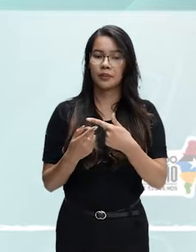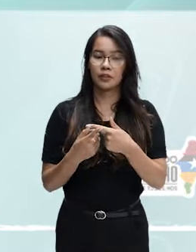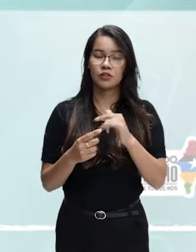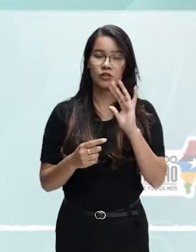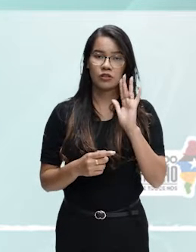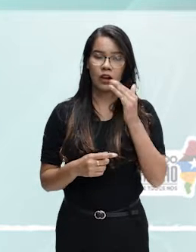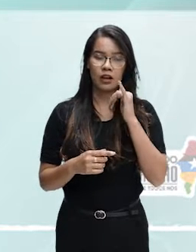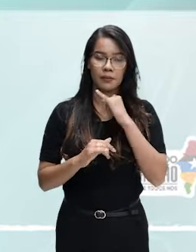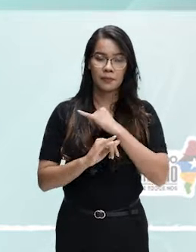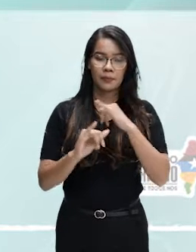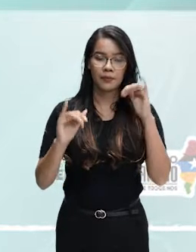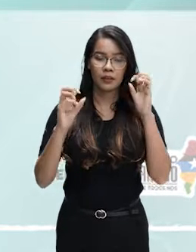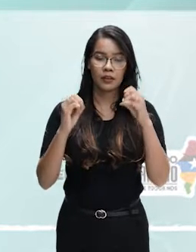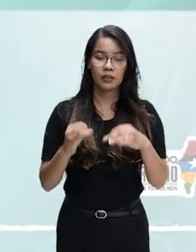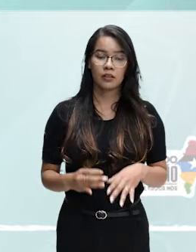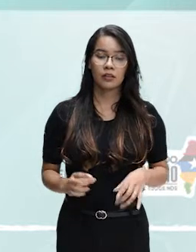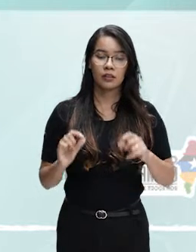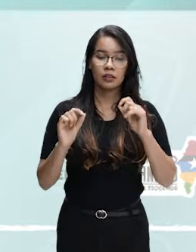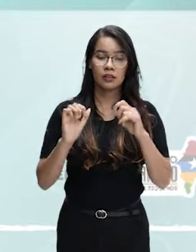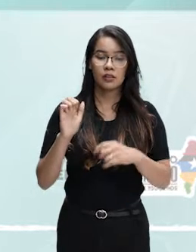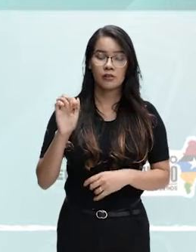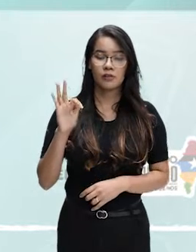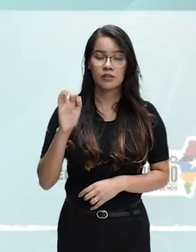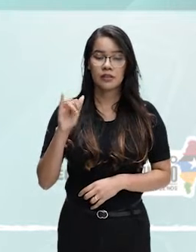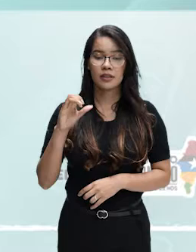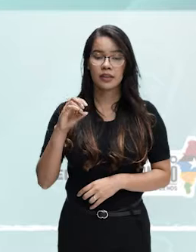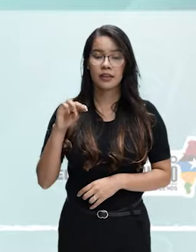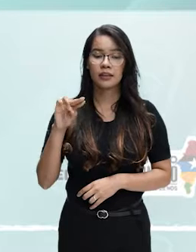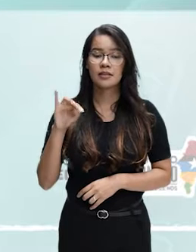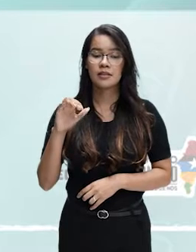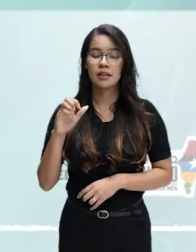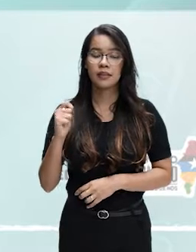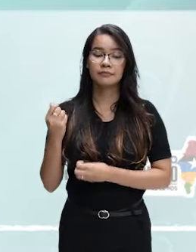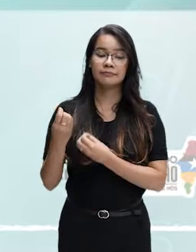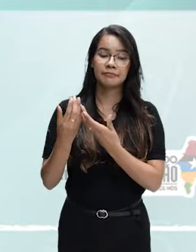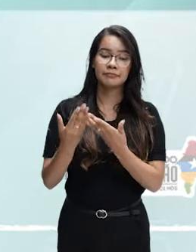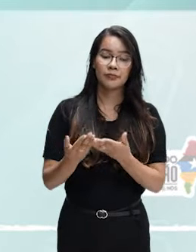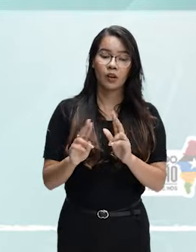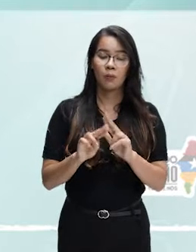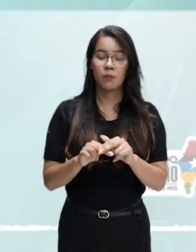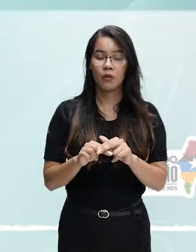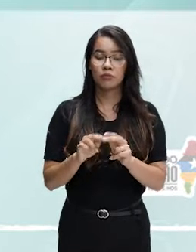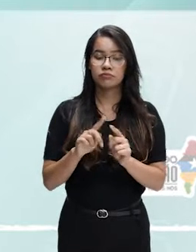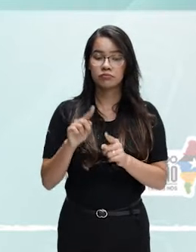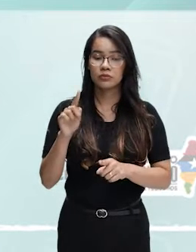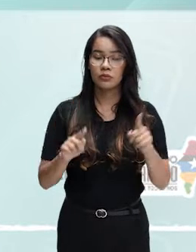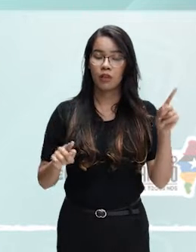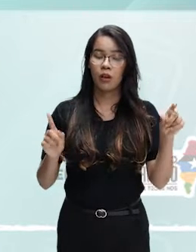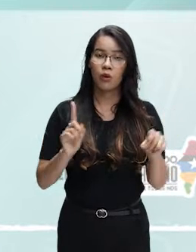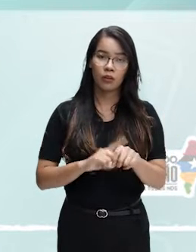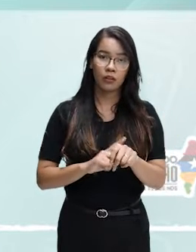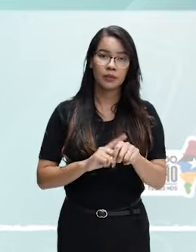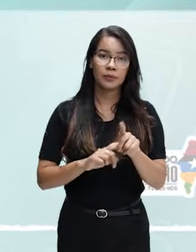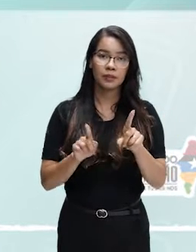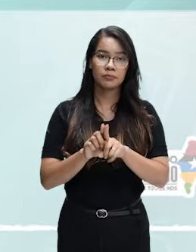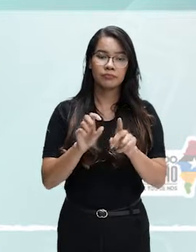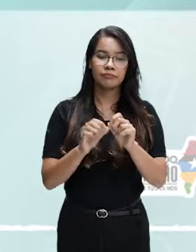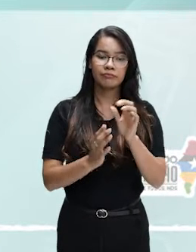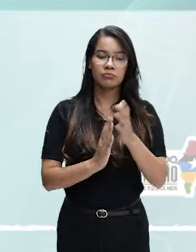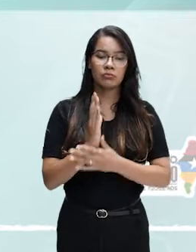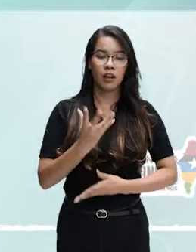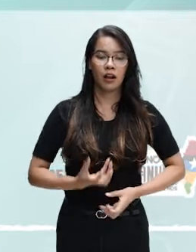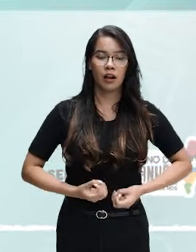essa eficiência é dada pelo produto do tempo de lactação, pela produção média do leite,